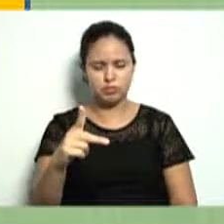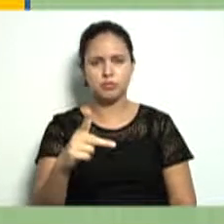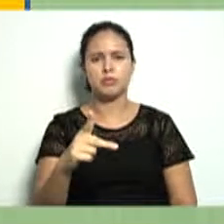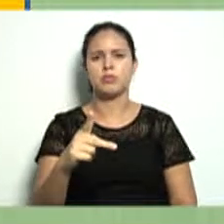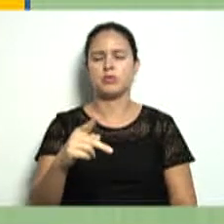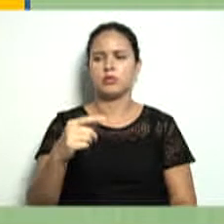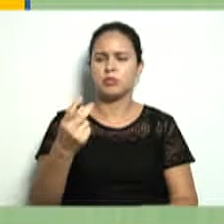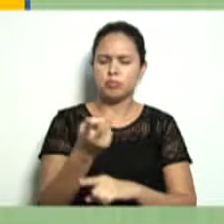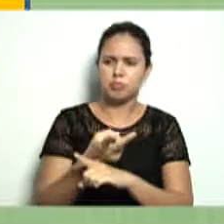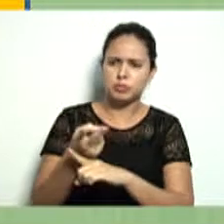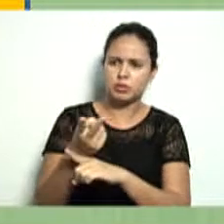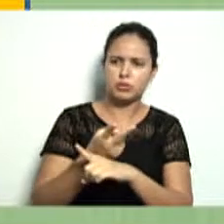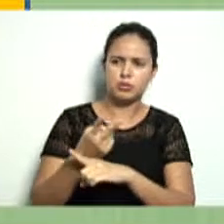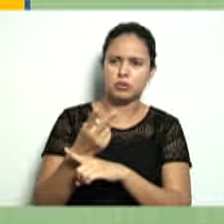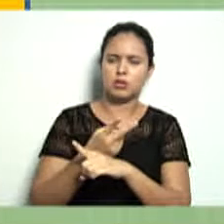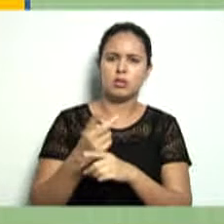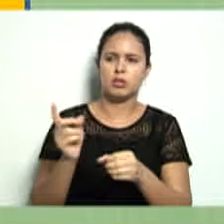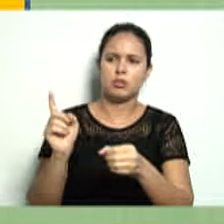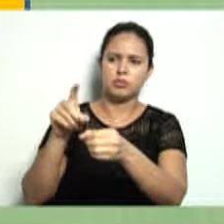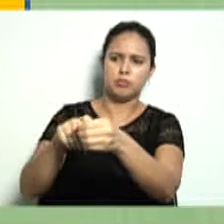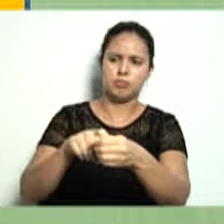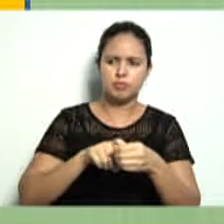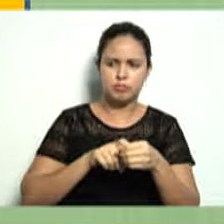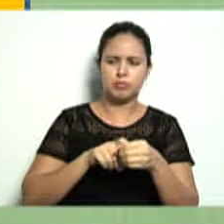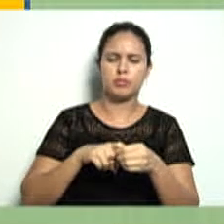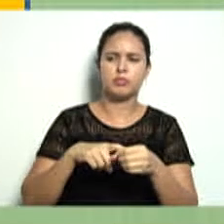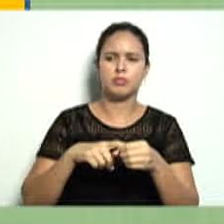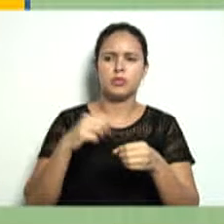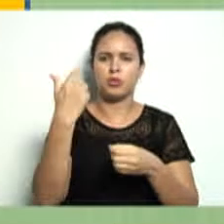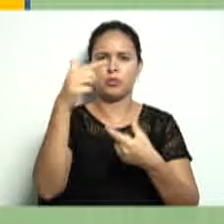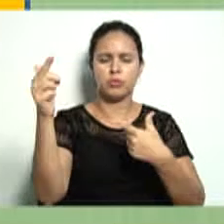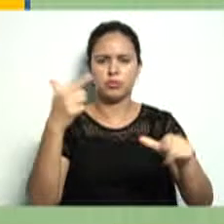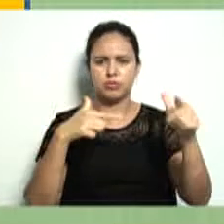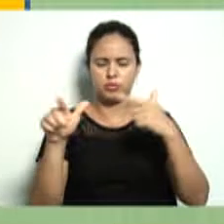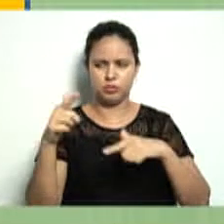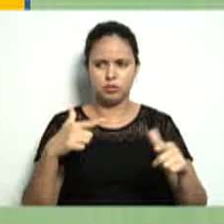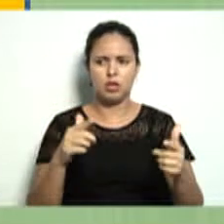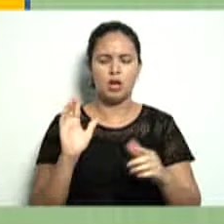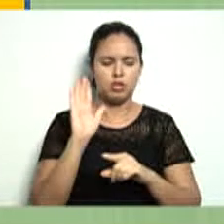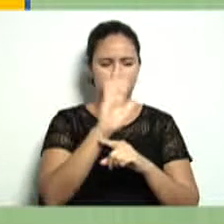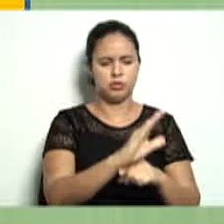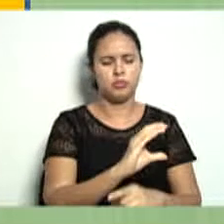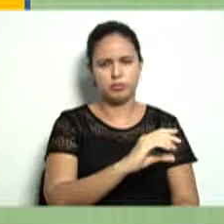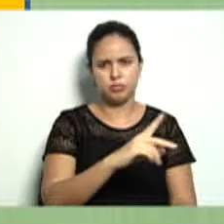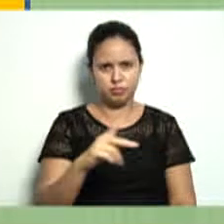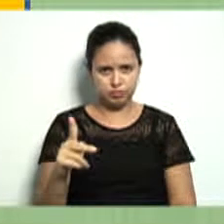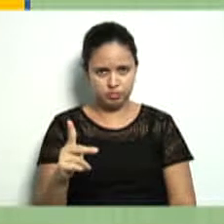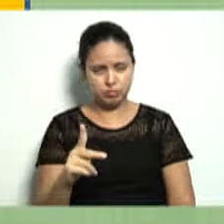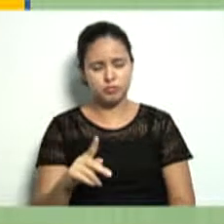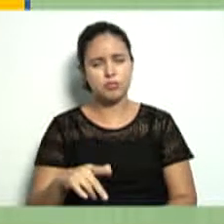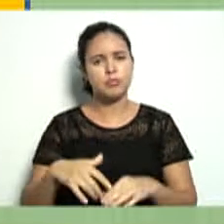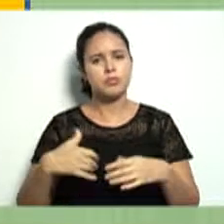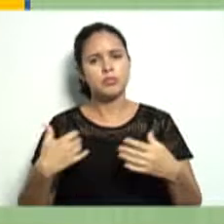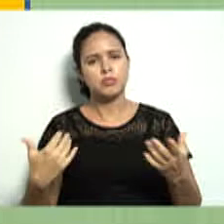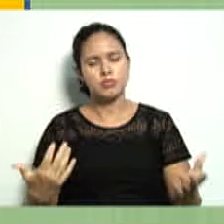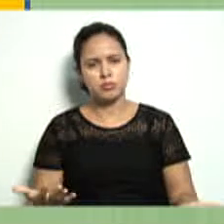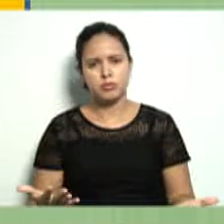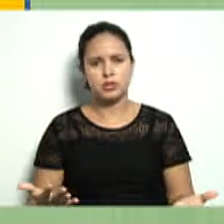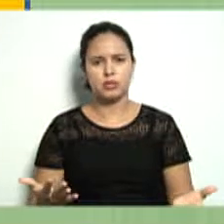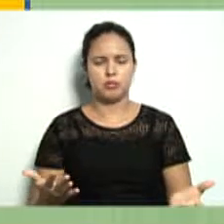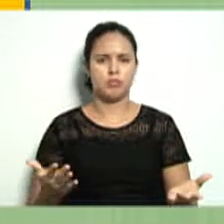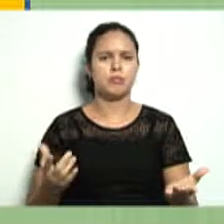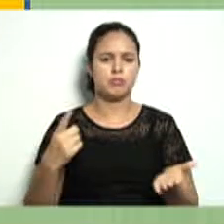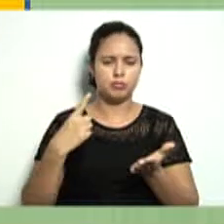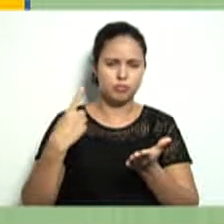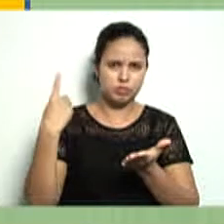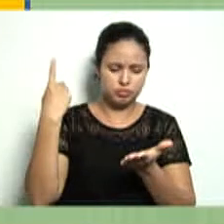auxílio dos parceiros externos para melhorar o funcionamento em geral. Então, as parcerias